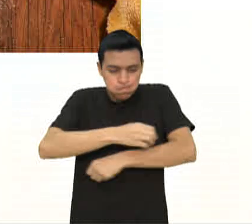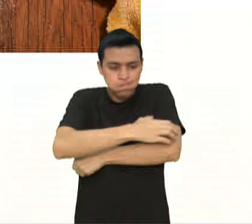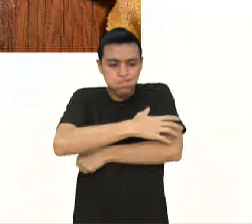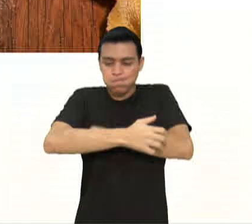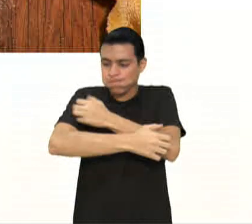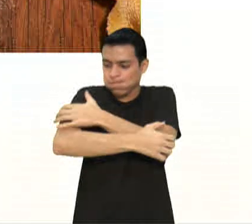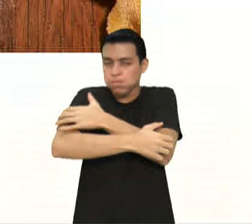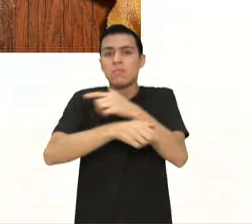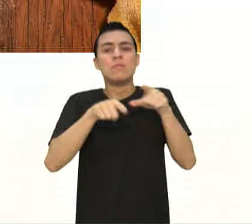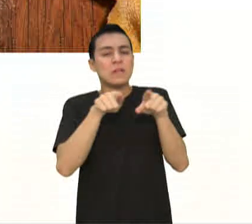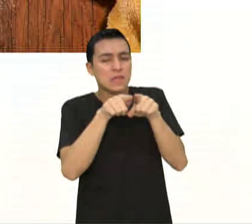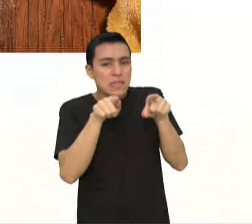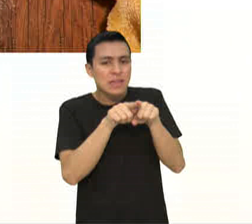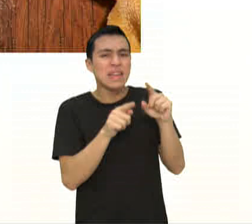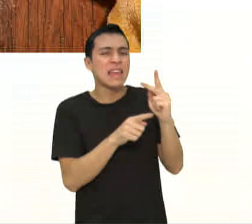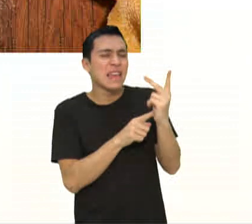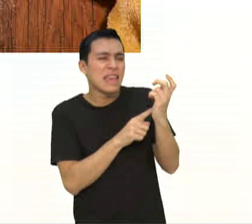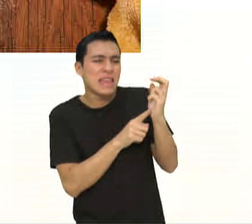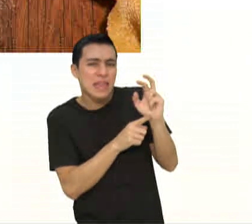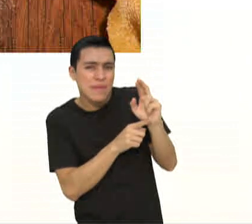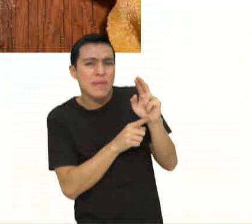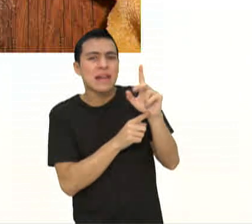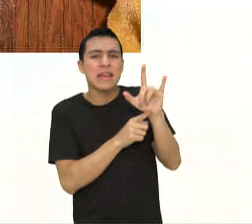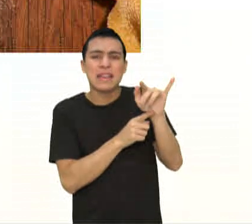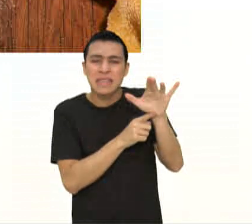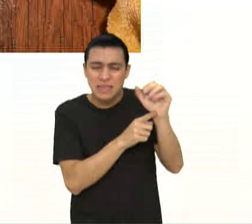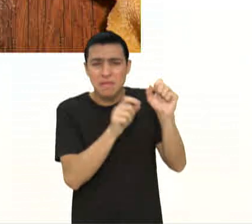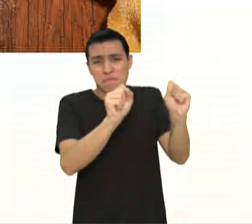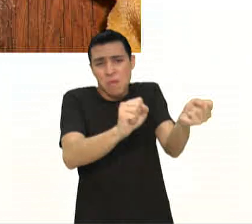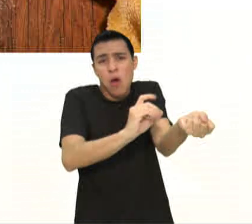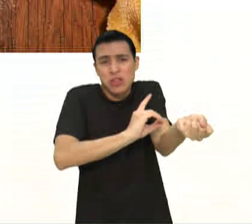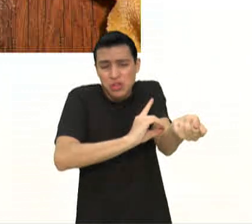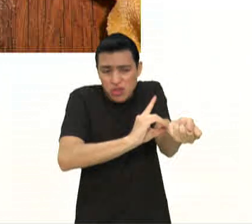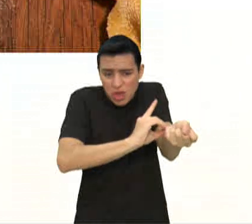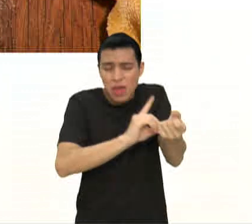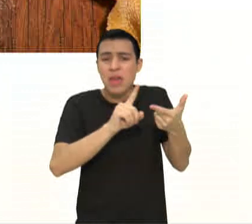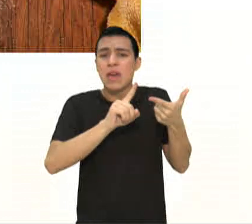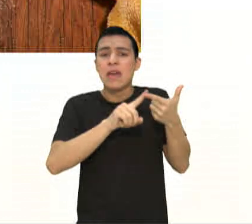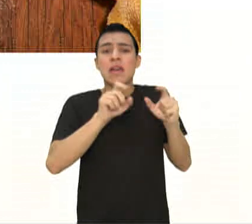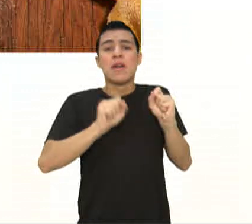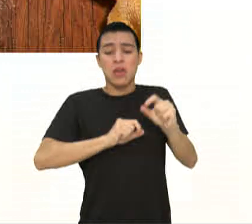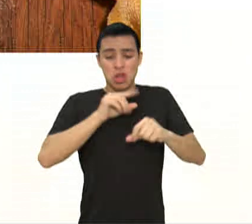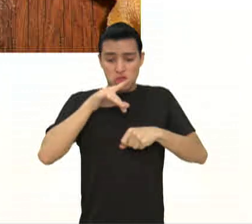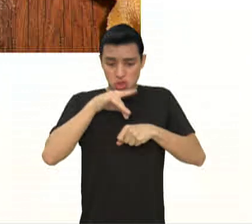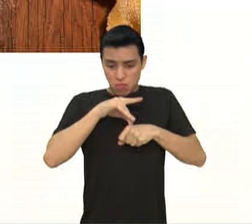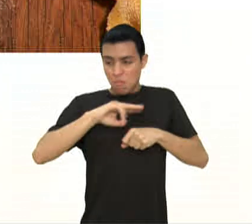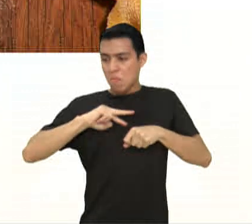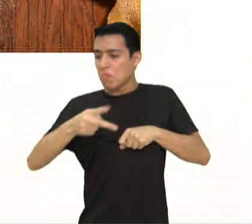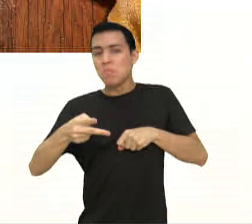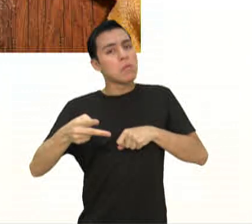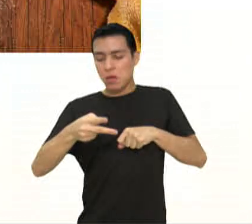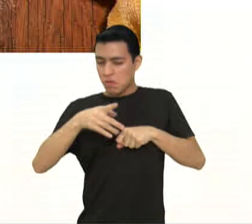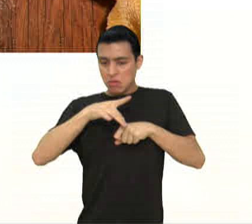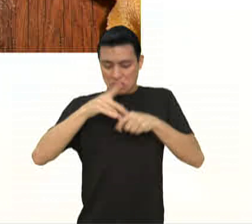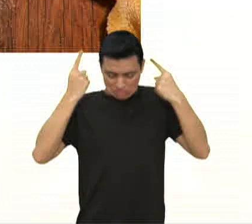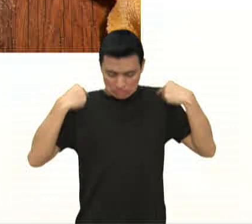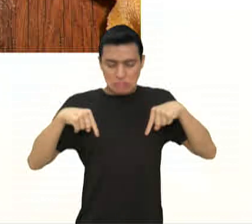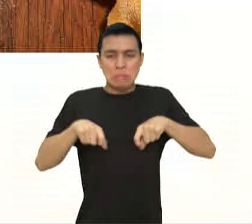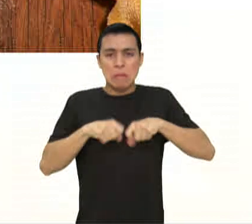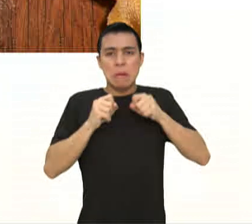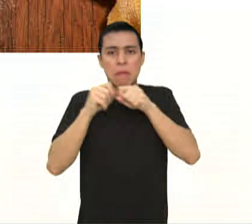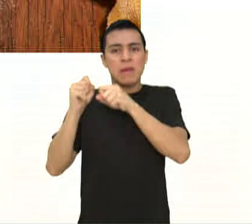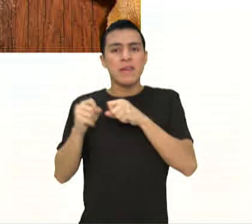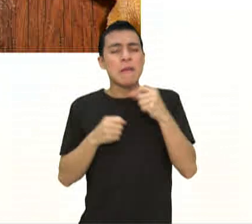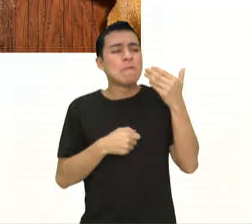à hiperglicemia e elevação de doenças crônicas não transmissíveis. Carboidratos consumidos em